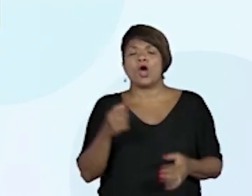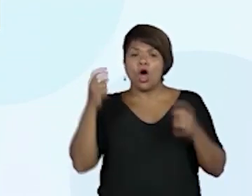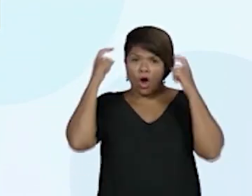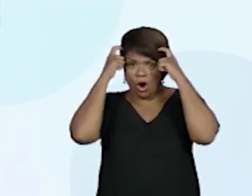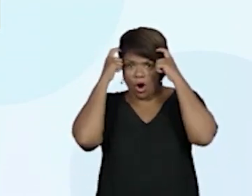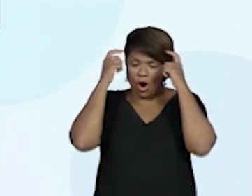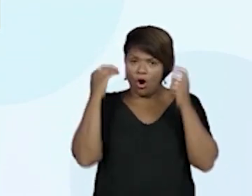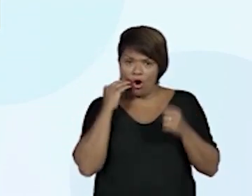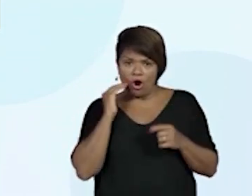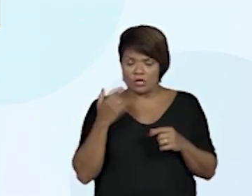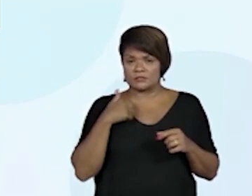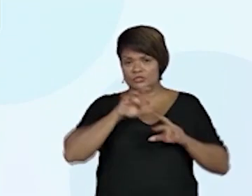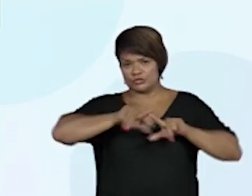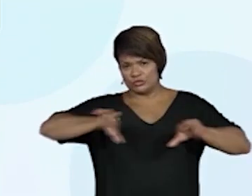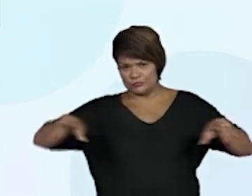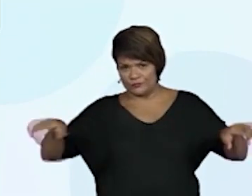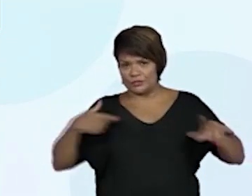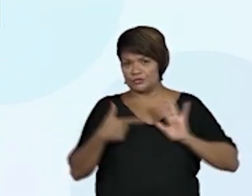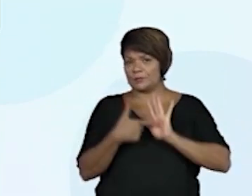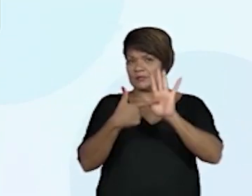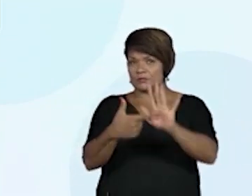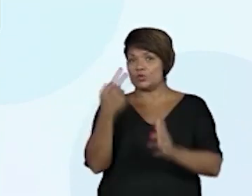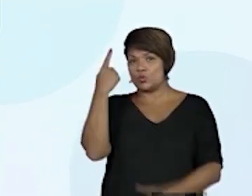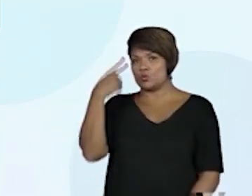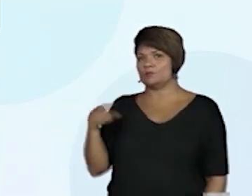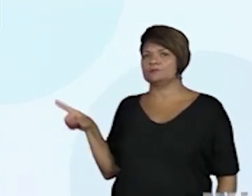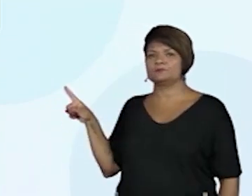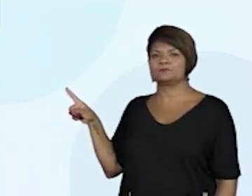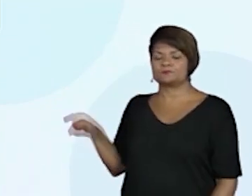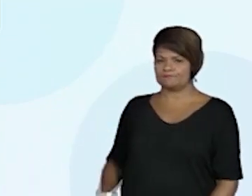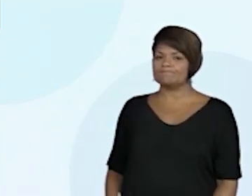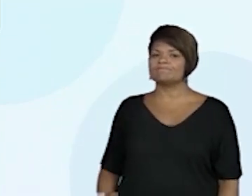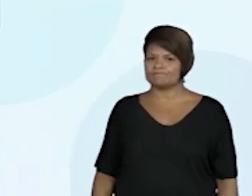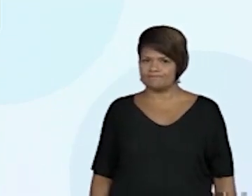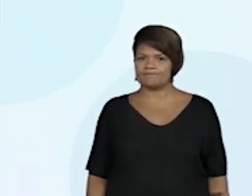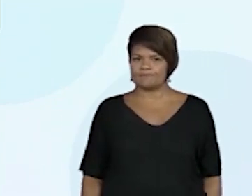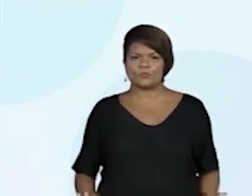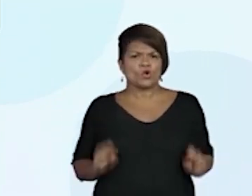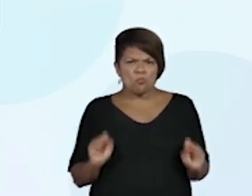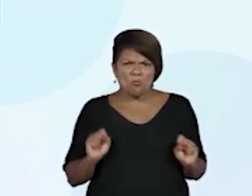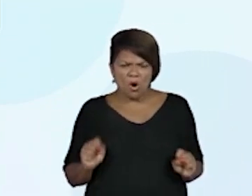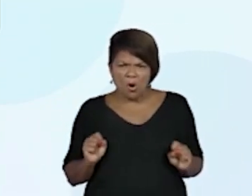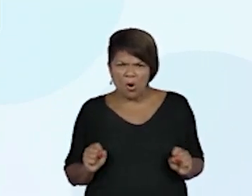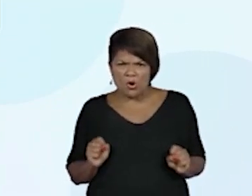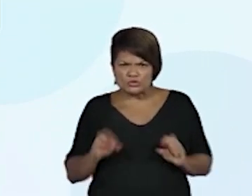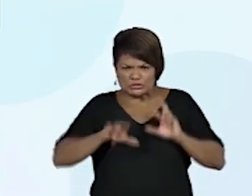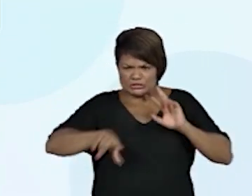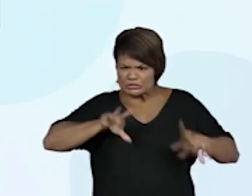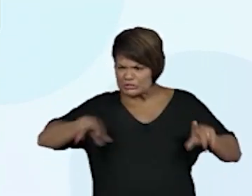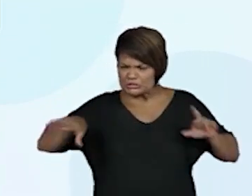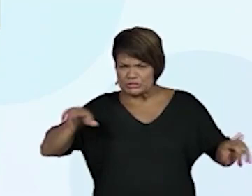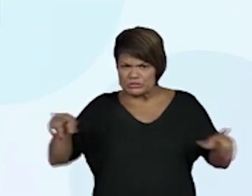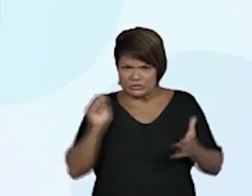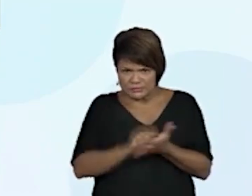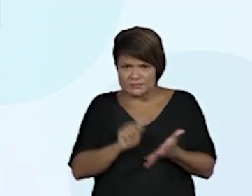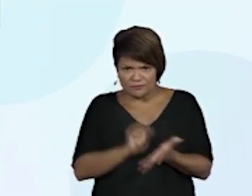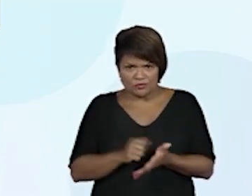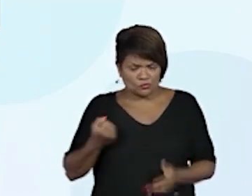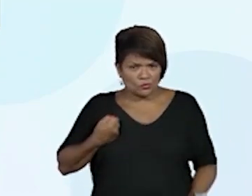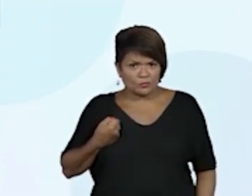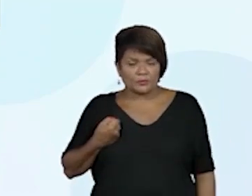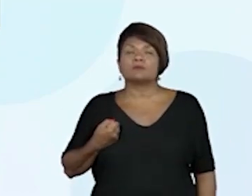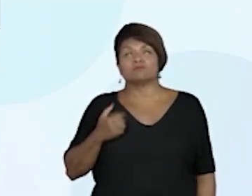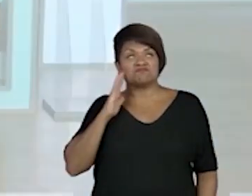e apresentou uma possibilidade. Será que a gente pode mesmo escrever os números de diferentes maneiras? Eu acredito que sim.